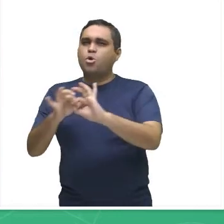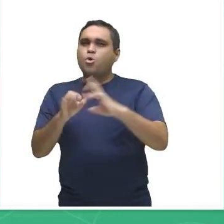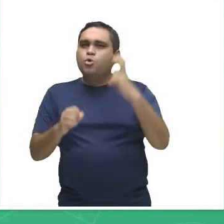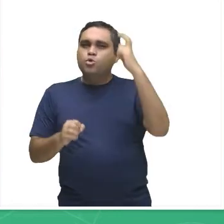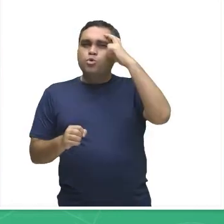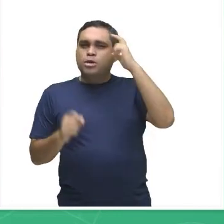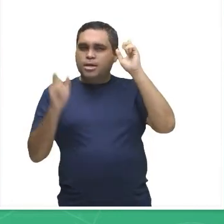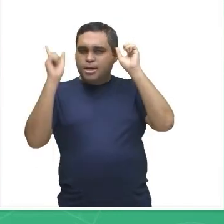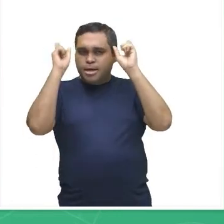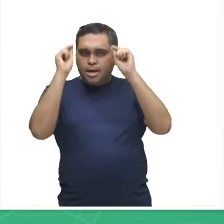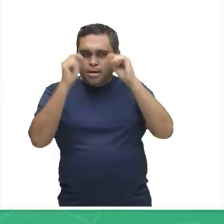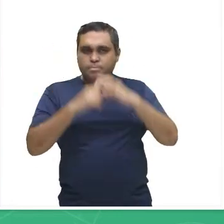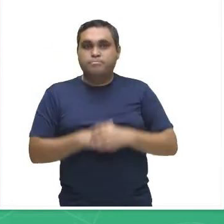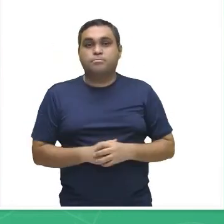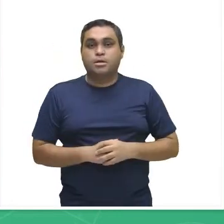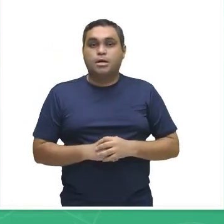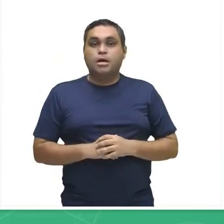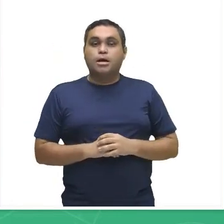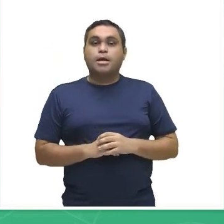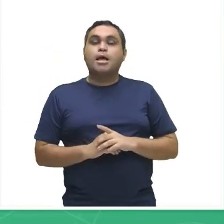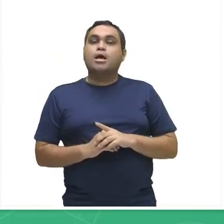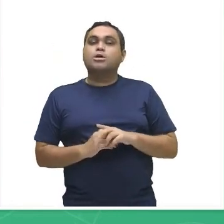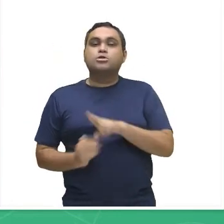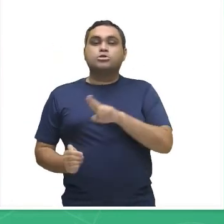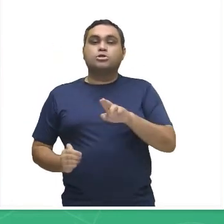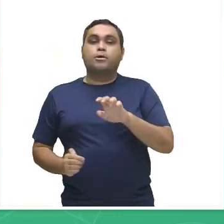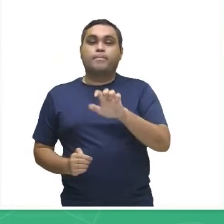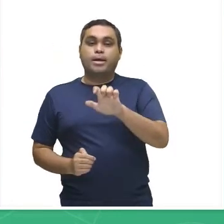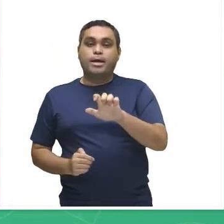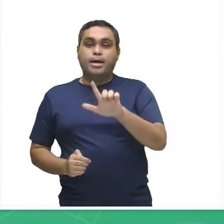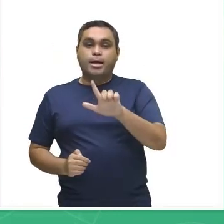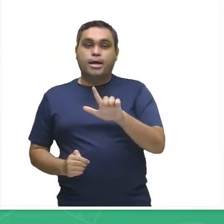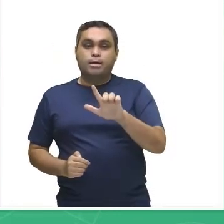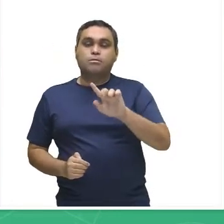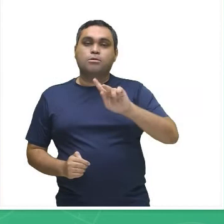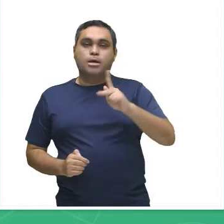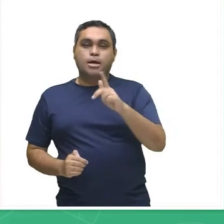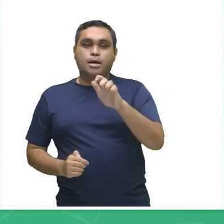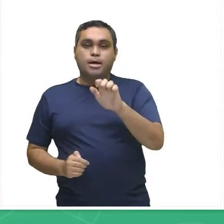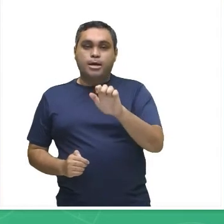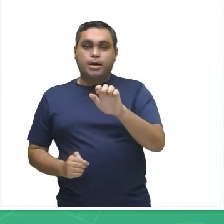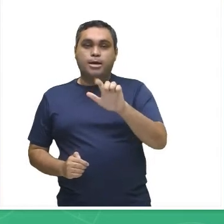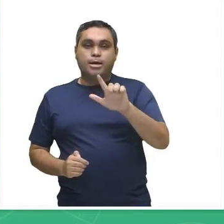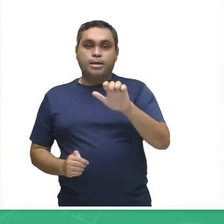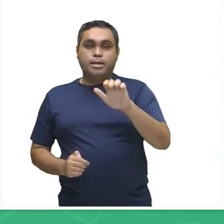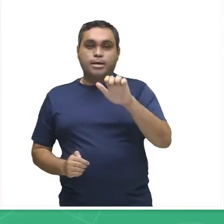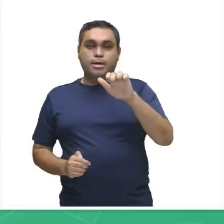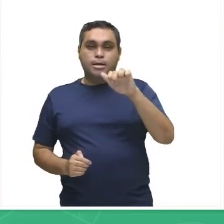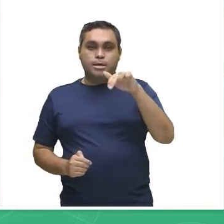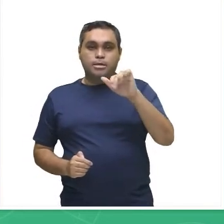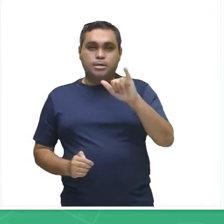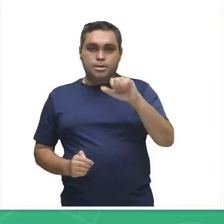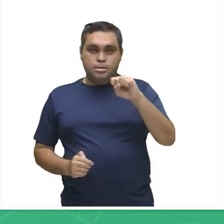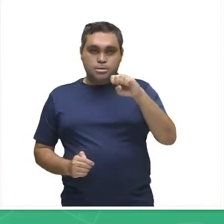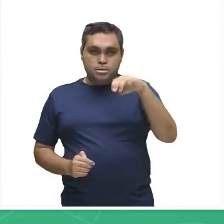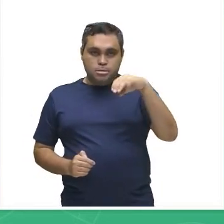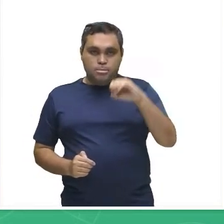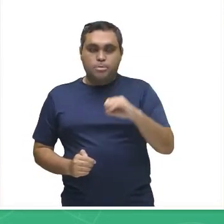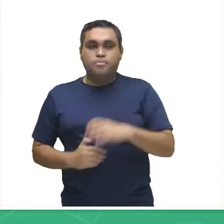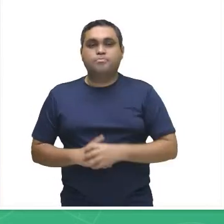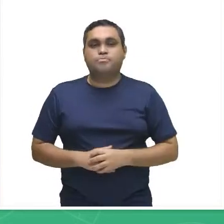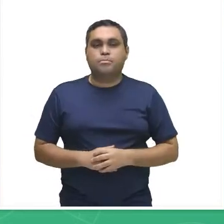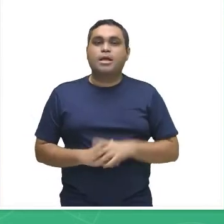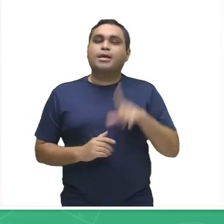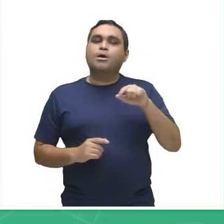da cultura grega com a cultura oriental. E através, gente, do helenismo, que